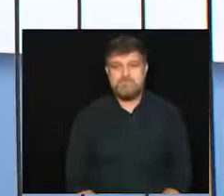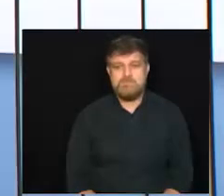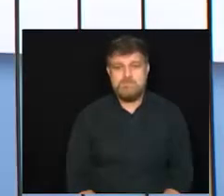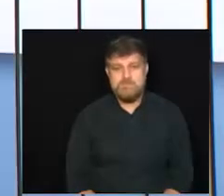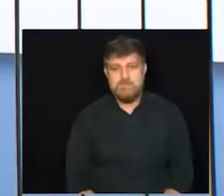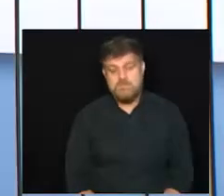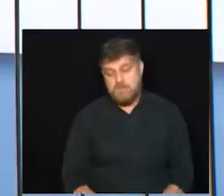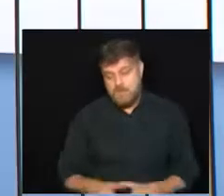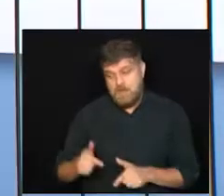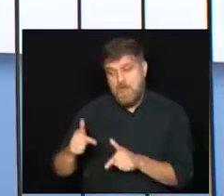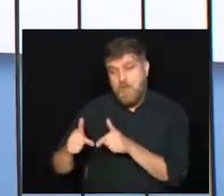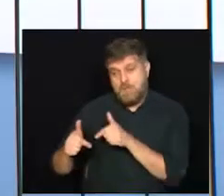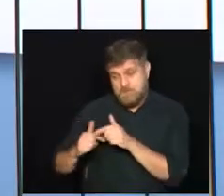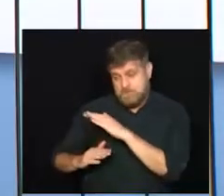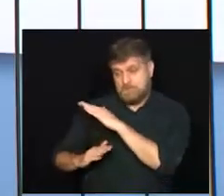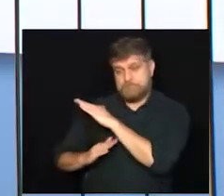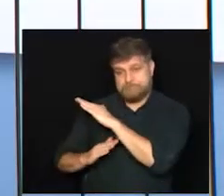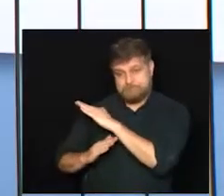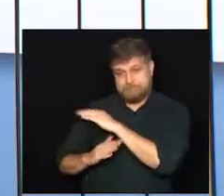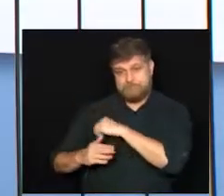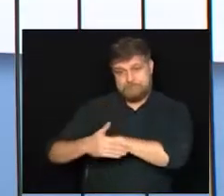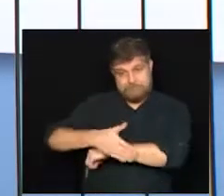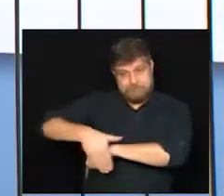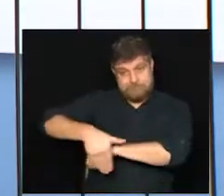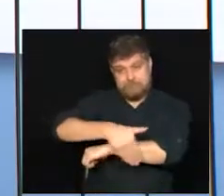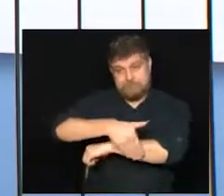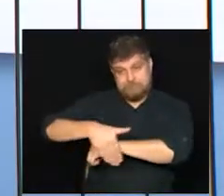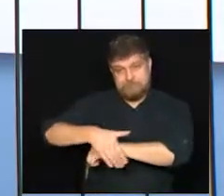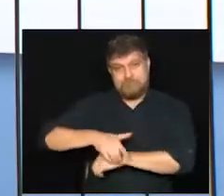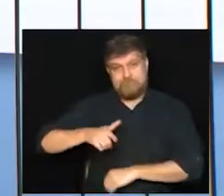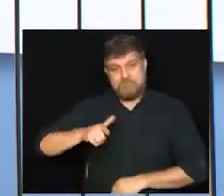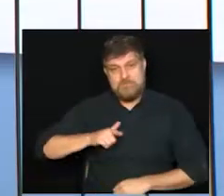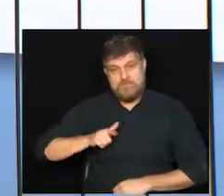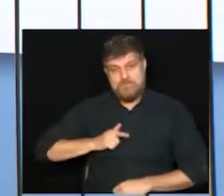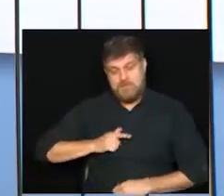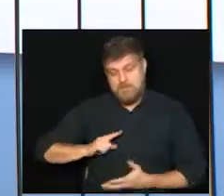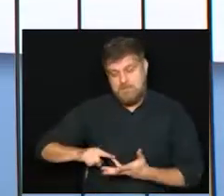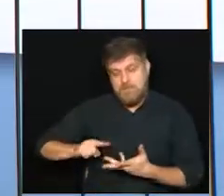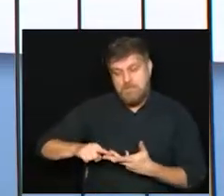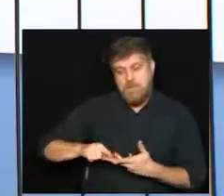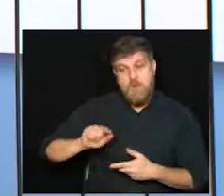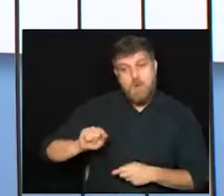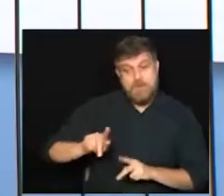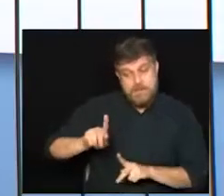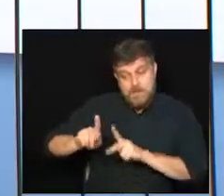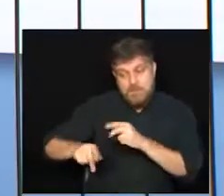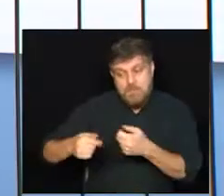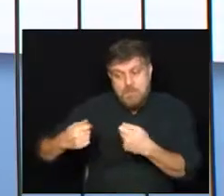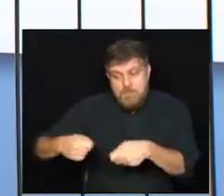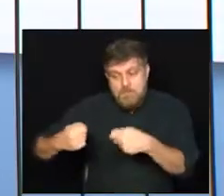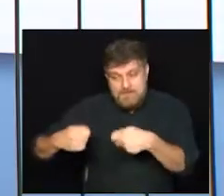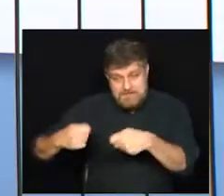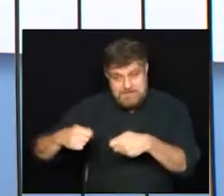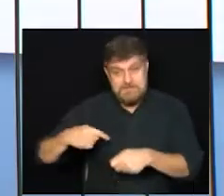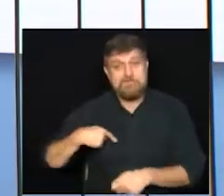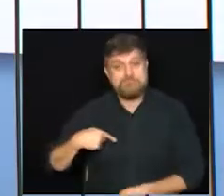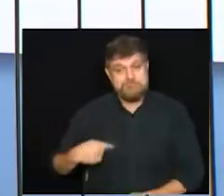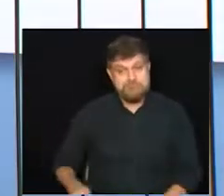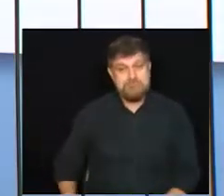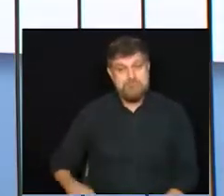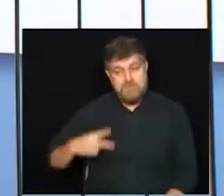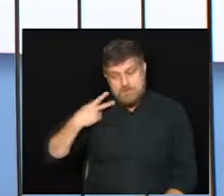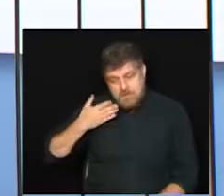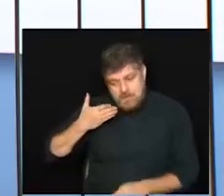Bom, é o trabalho da Câmara nas ruas, né? Partindo aí das necessidades dos moradores da nossa cidade